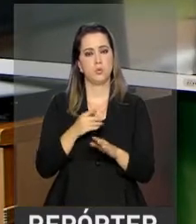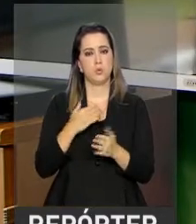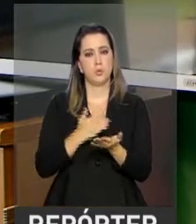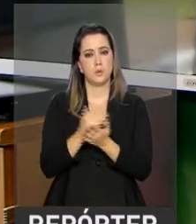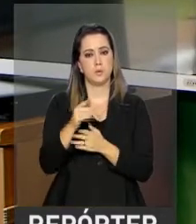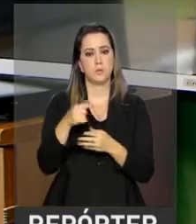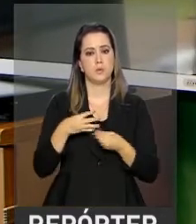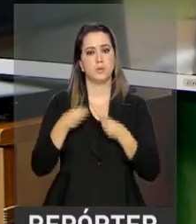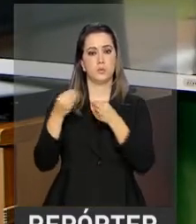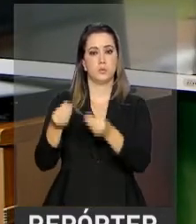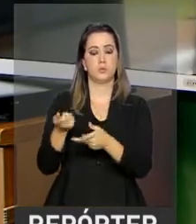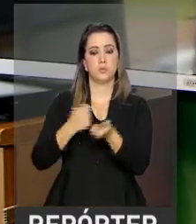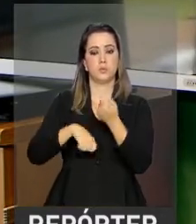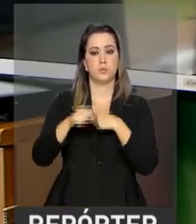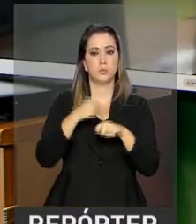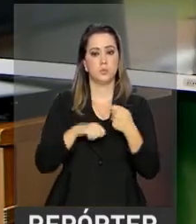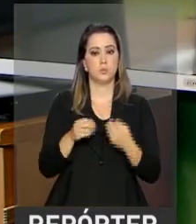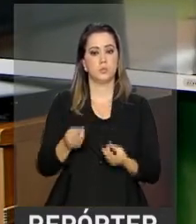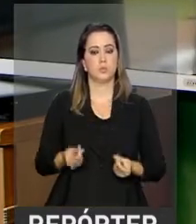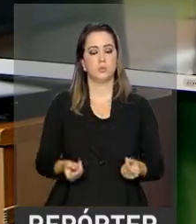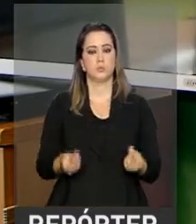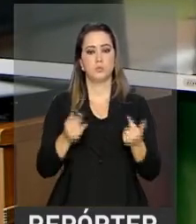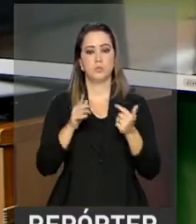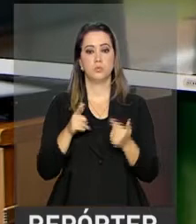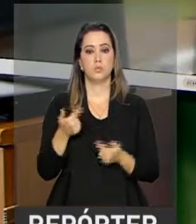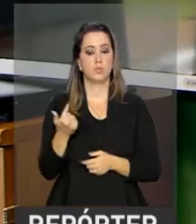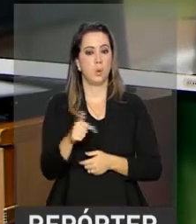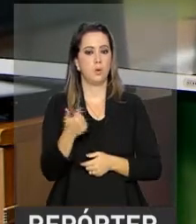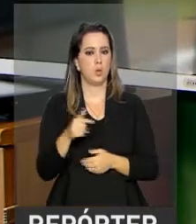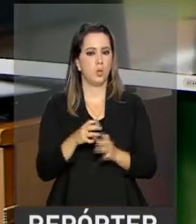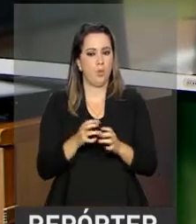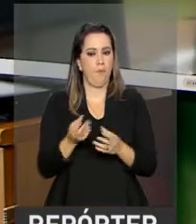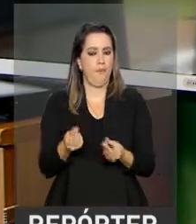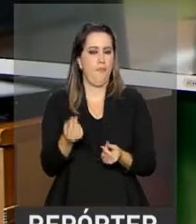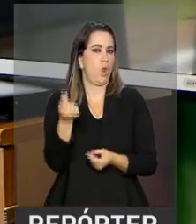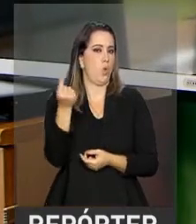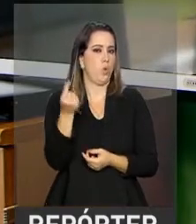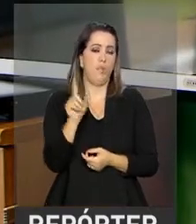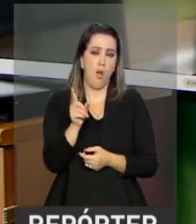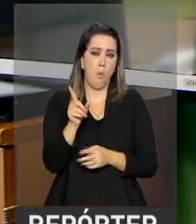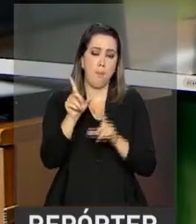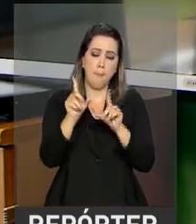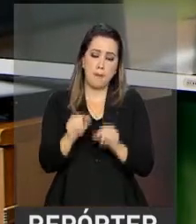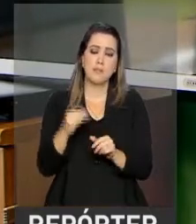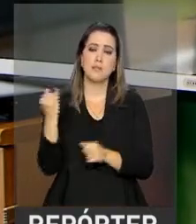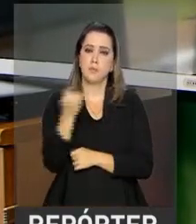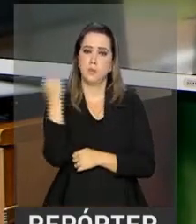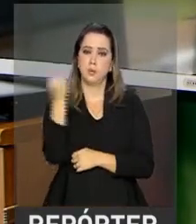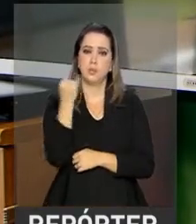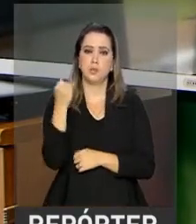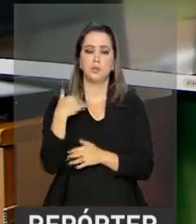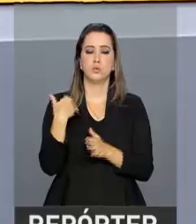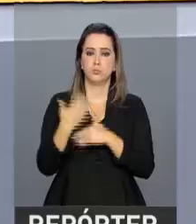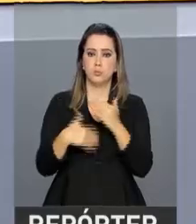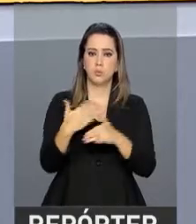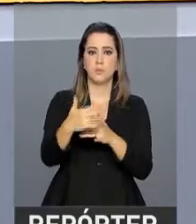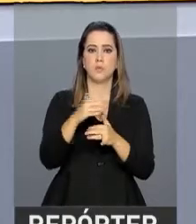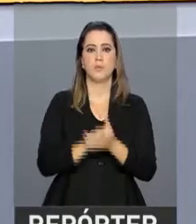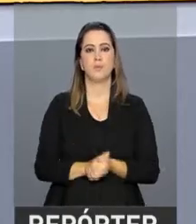isso me traz uma economia de recursos que não é muito grande mas eu penso que ela é significativa